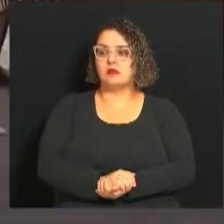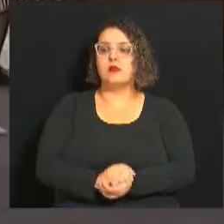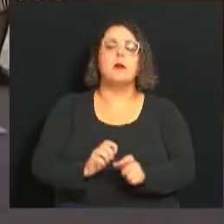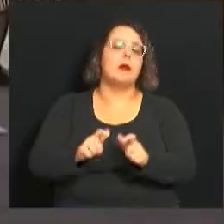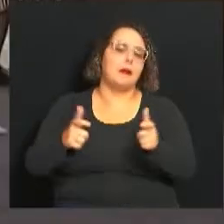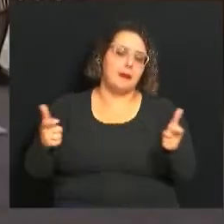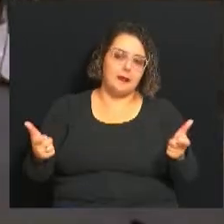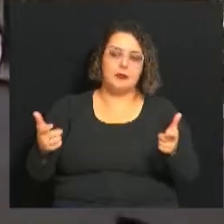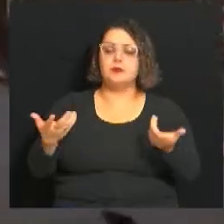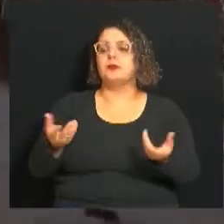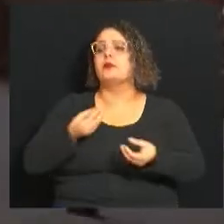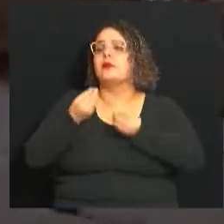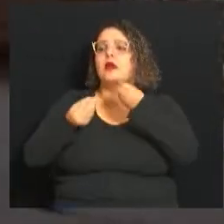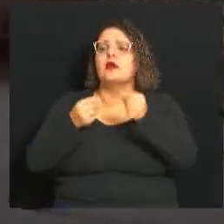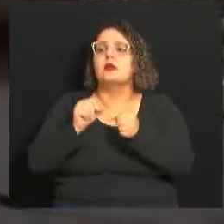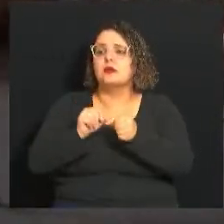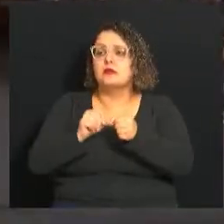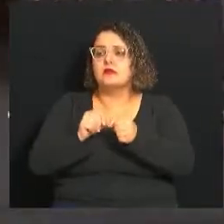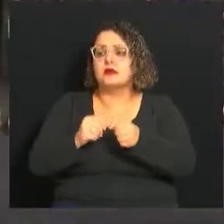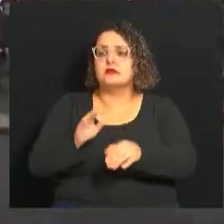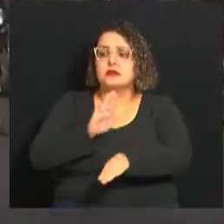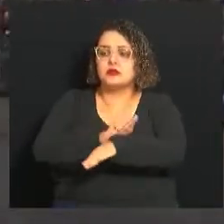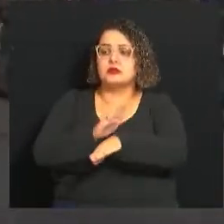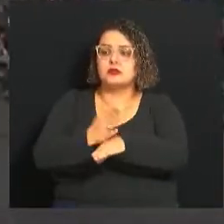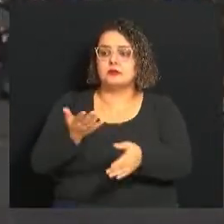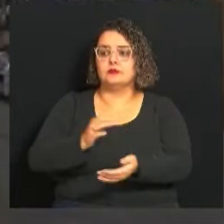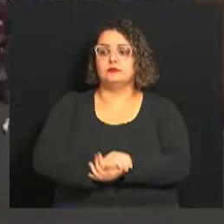as pessoas fazem para poder colaborar? Para